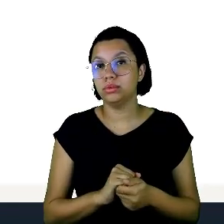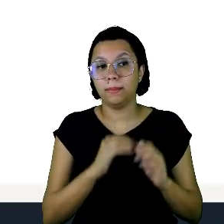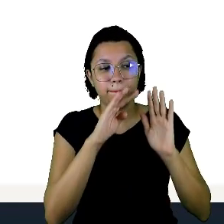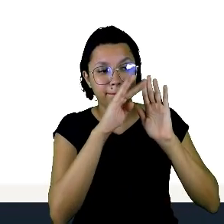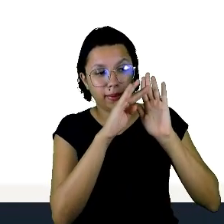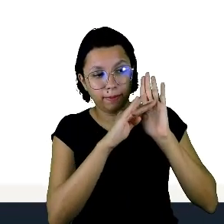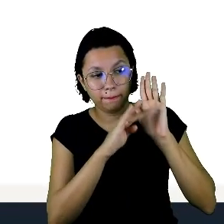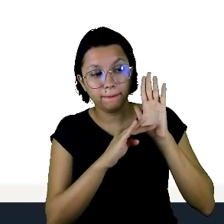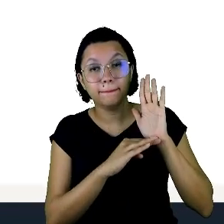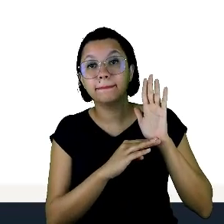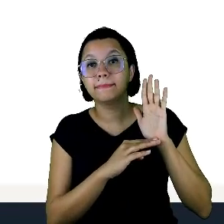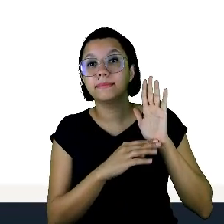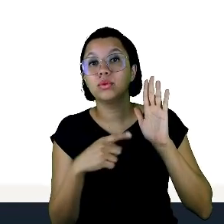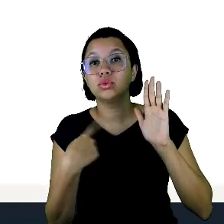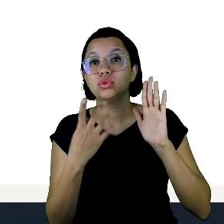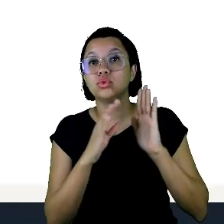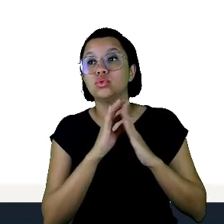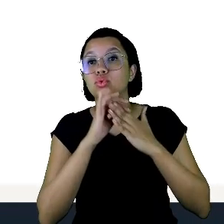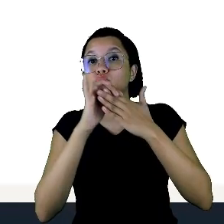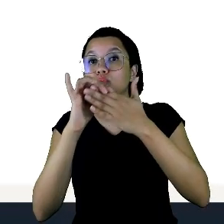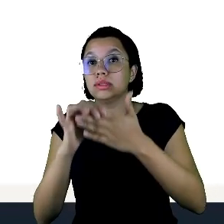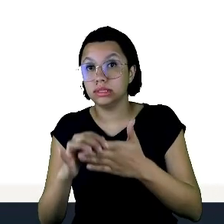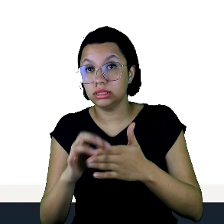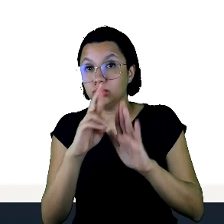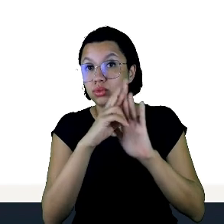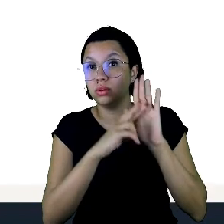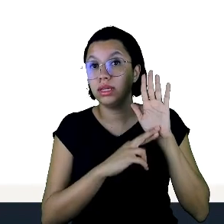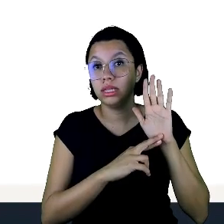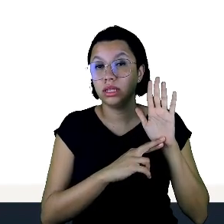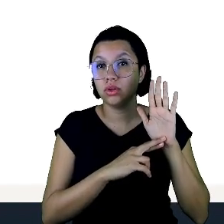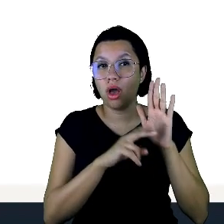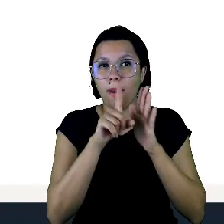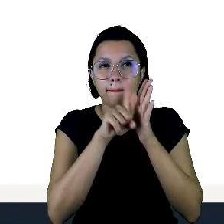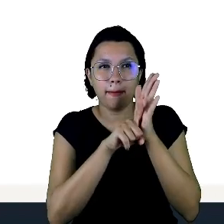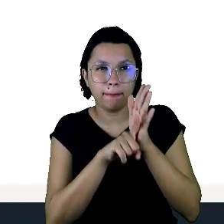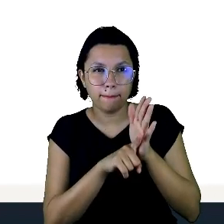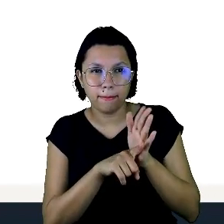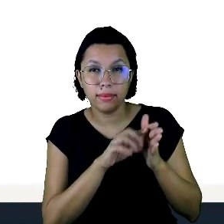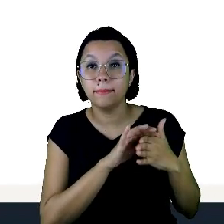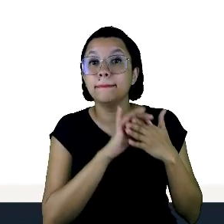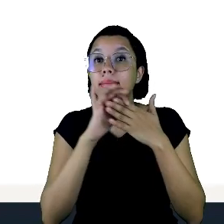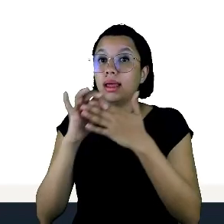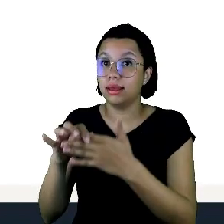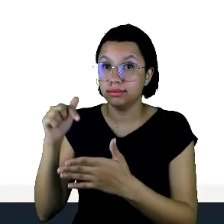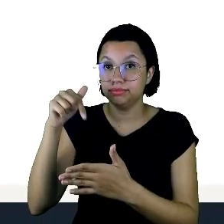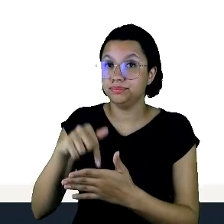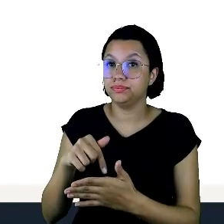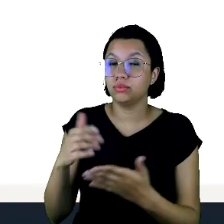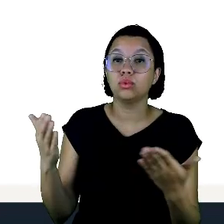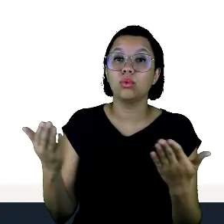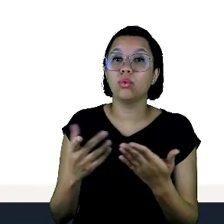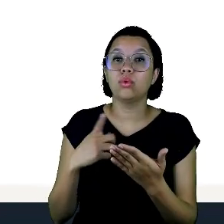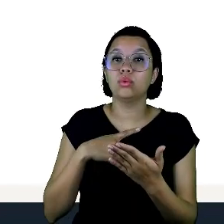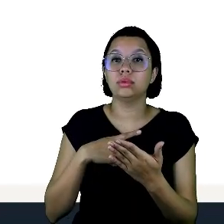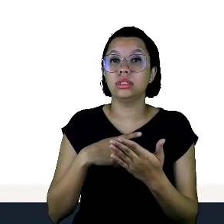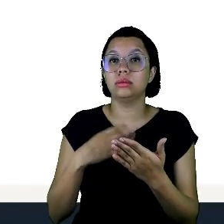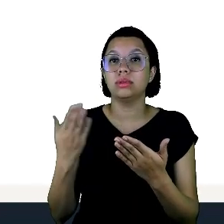muitas itens que tem aqui, nós trouxemos do relatório da inspeção para cá, porque hoje